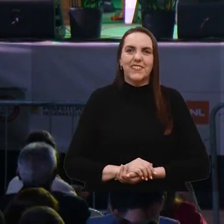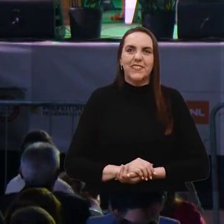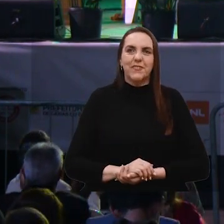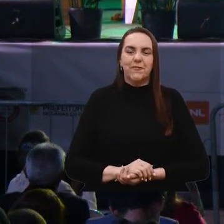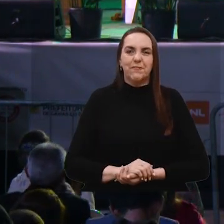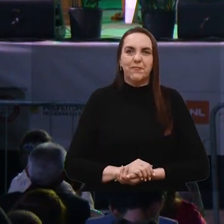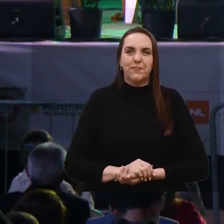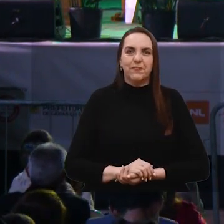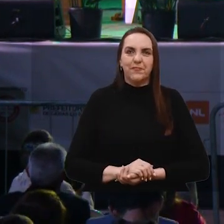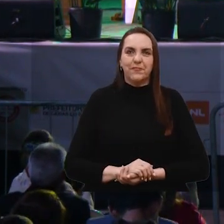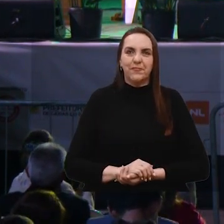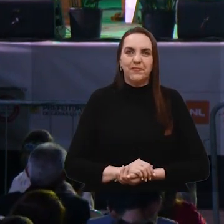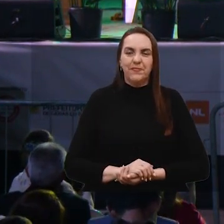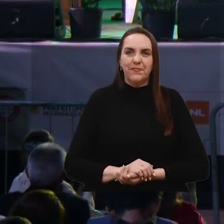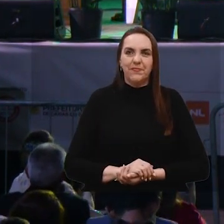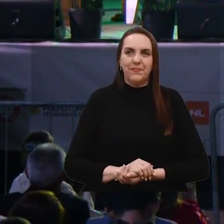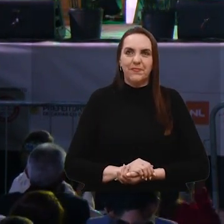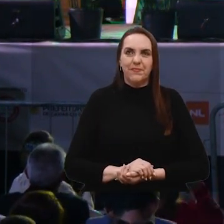noite a todos.